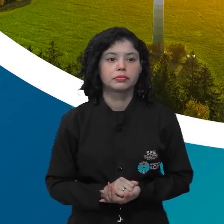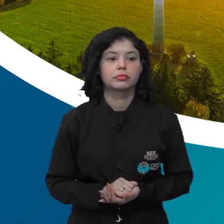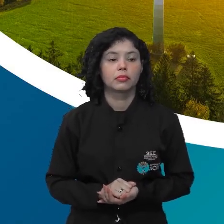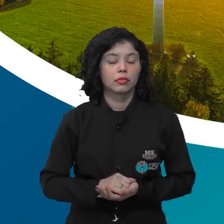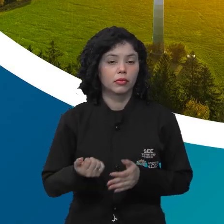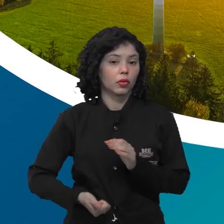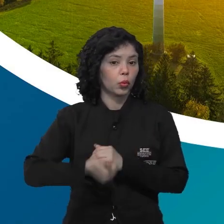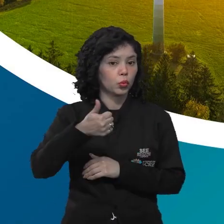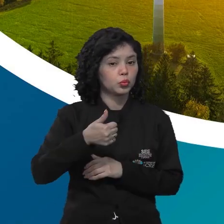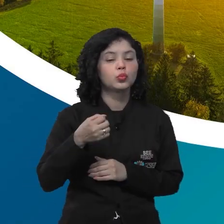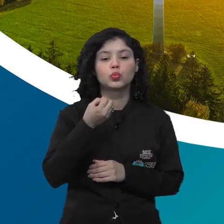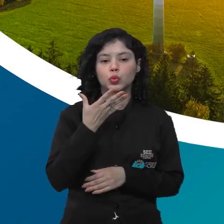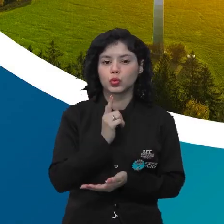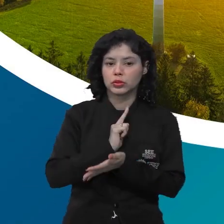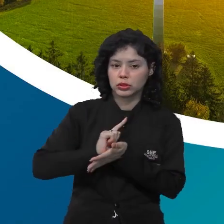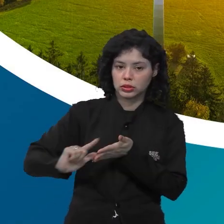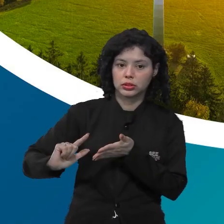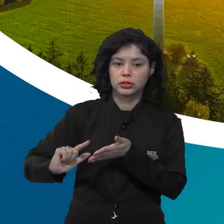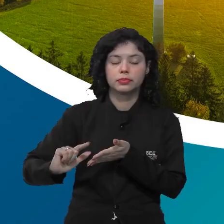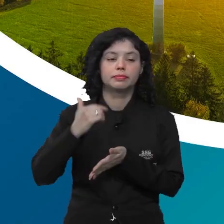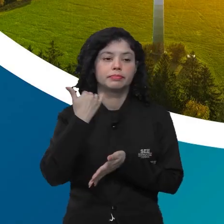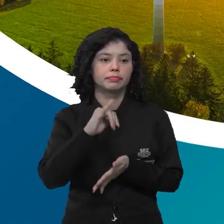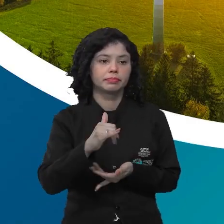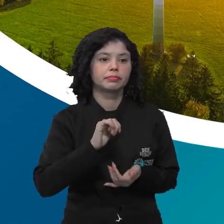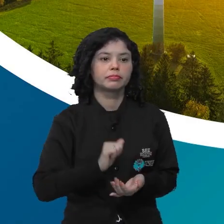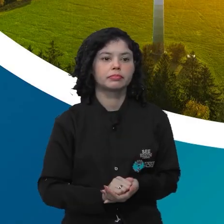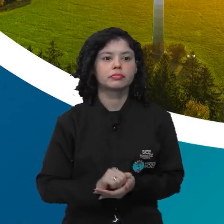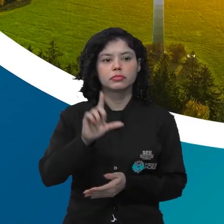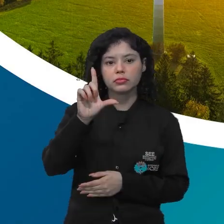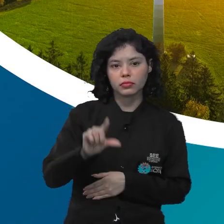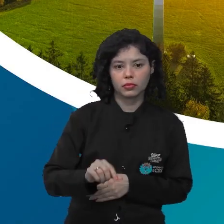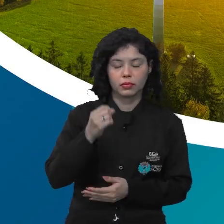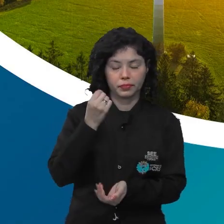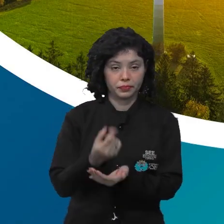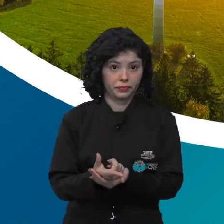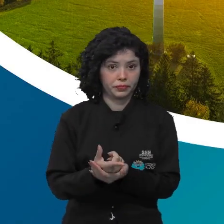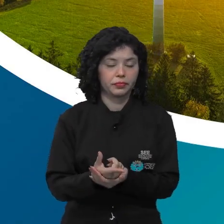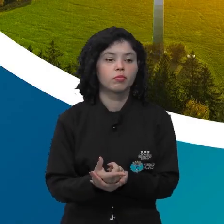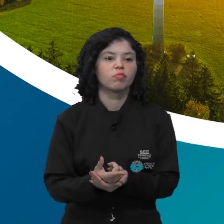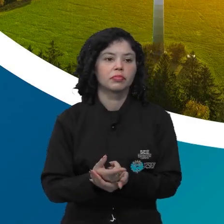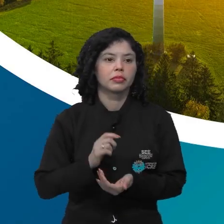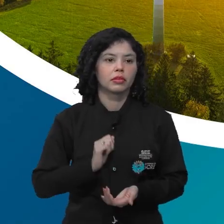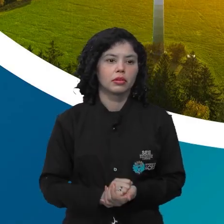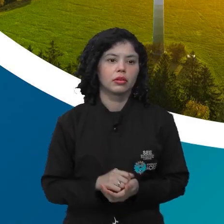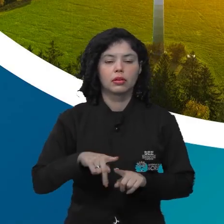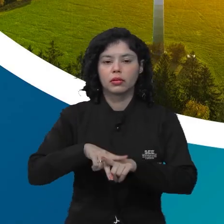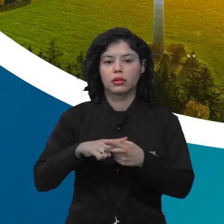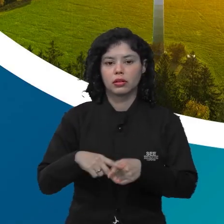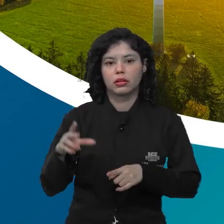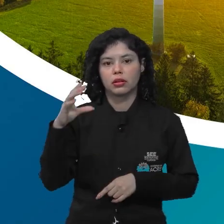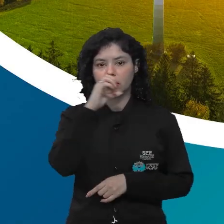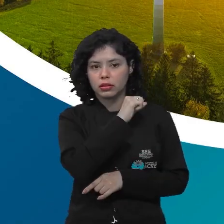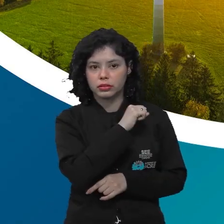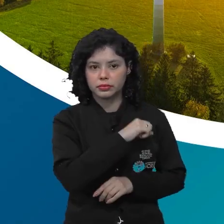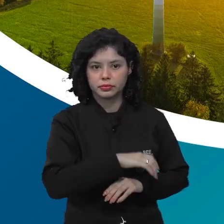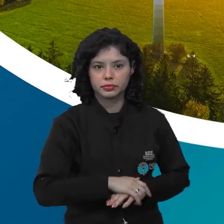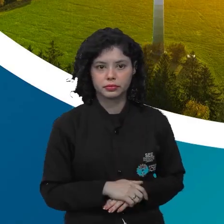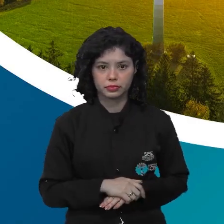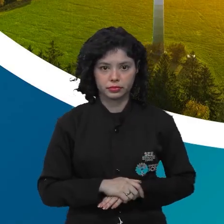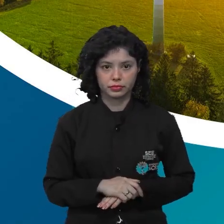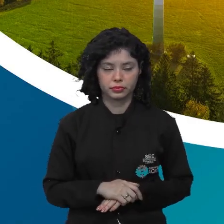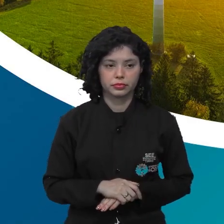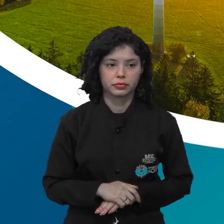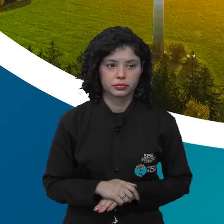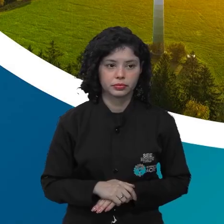Então, as vantagens, que é uma fonte de energia limpa e renovável, tem um baixo custo operacional e a instalação, ela